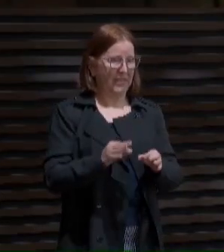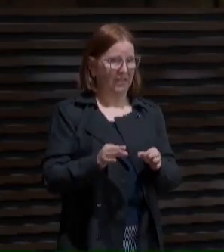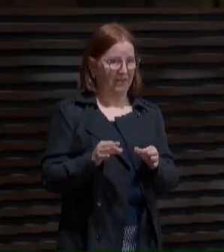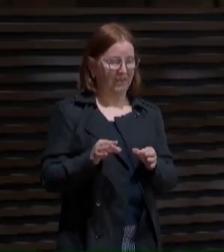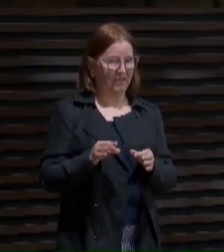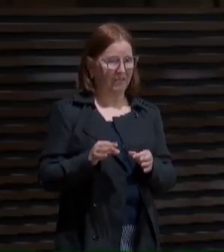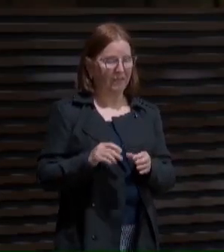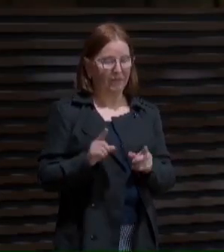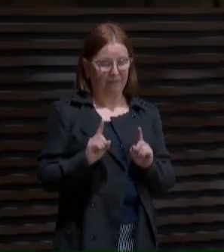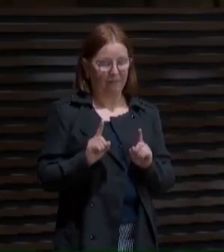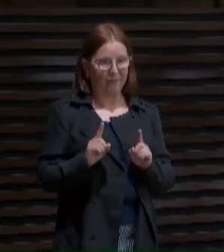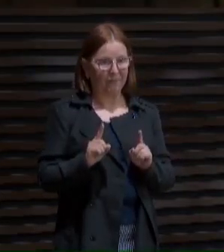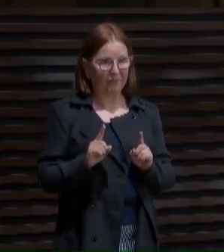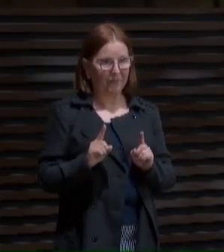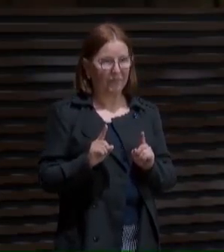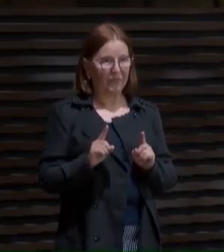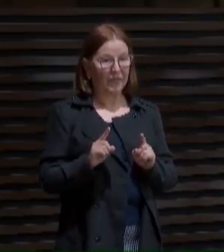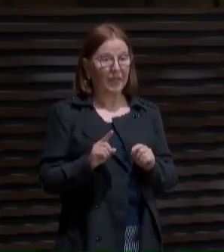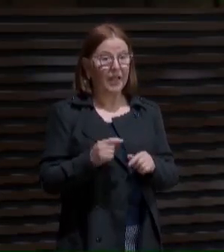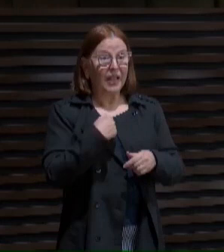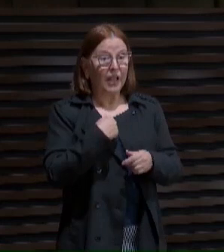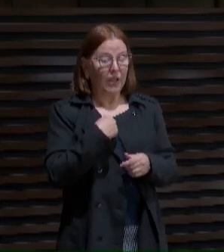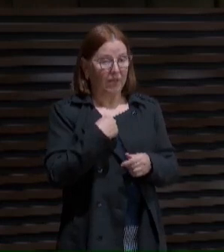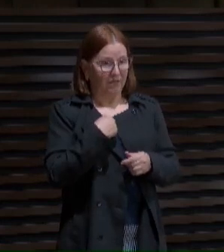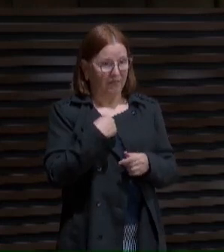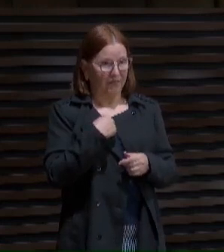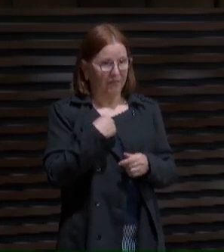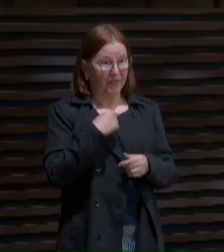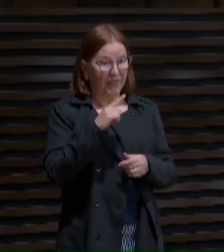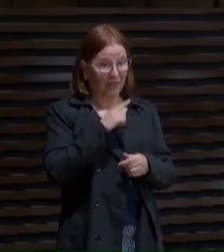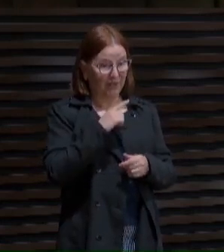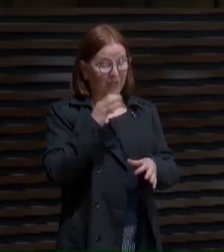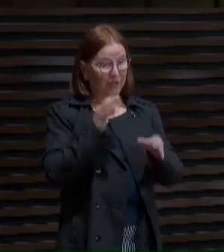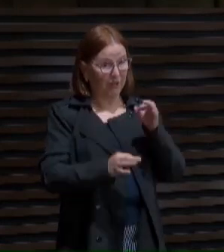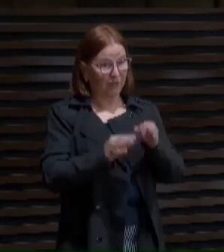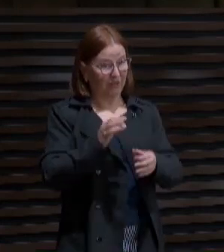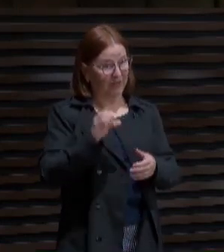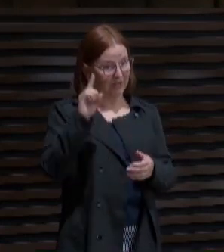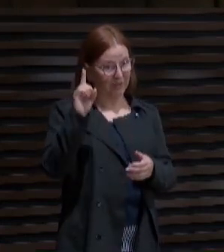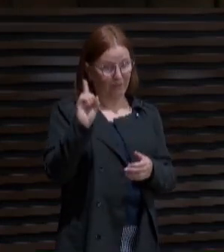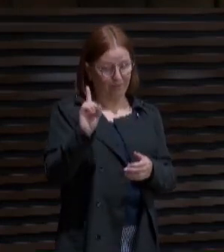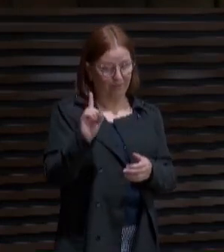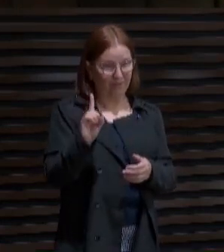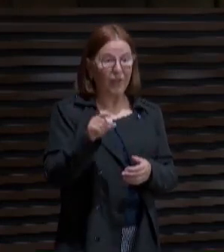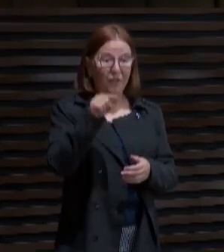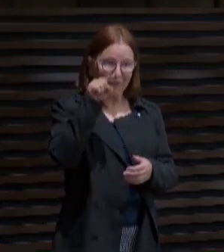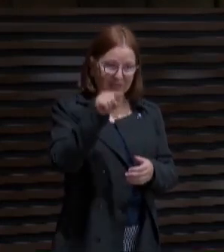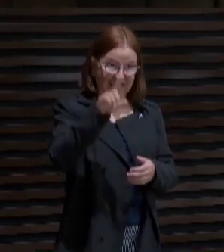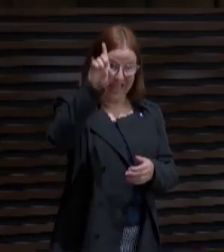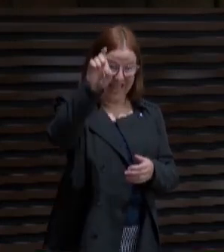de Deus aqui. Não, não é isso. Eu tenho um crucifixo, eu tenho a justiça de Deus. Não é isso. Você